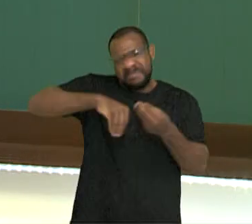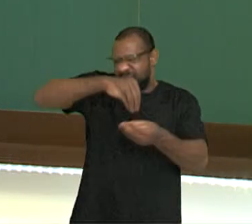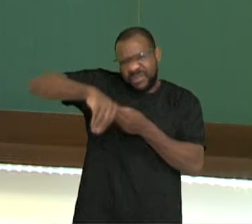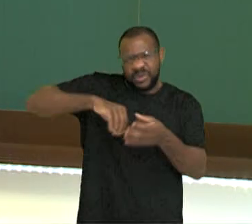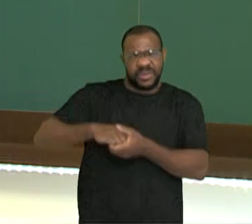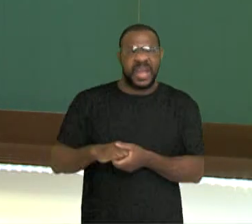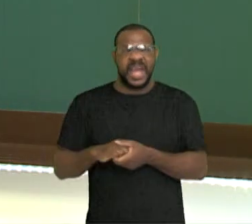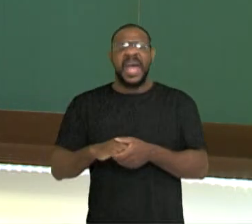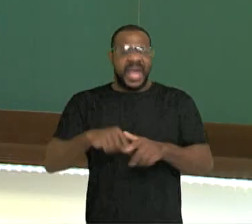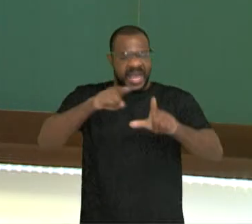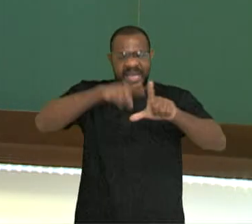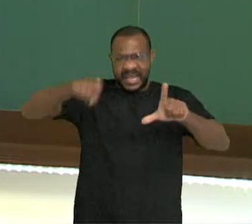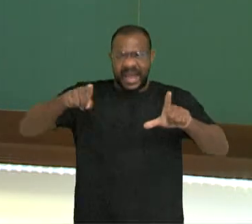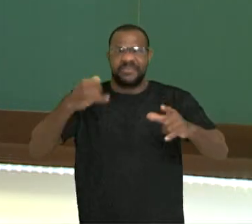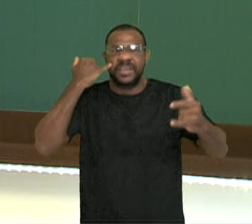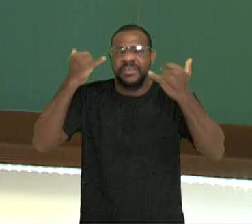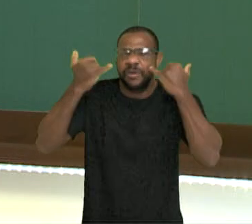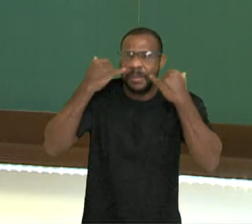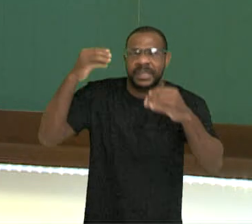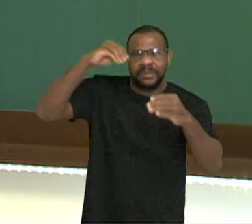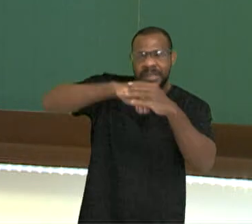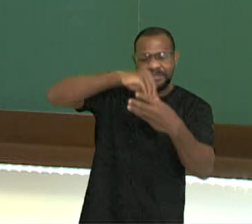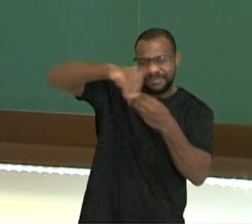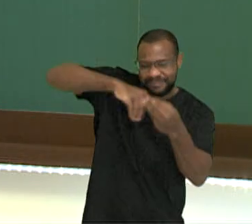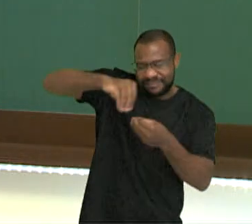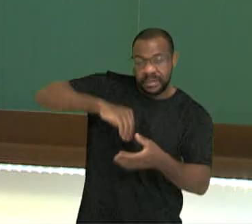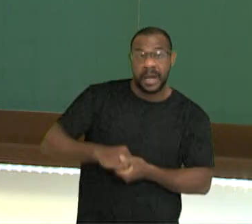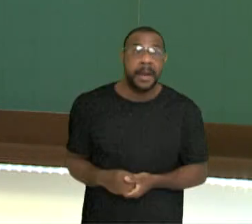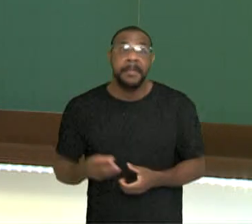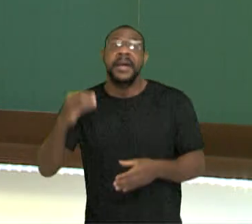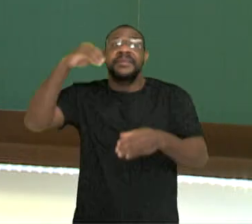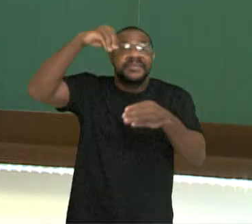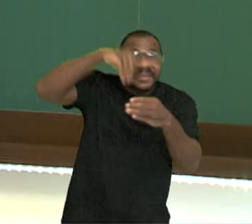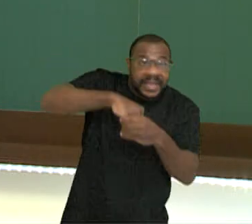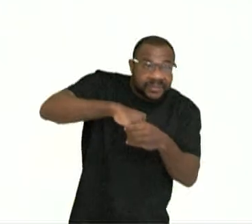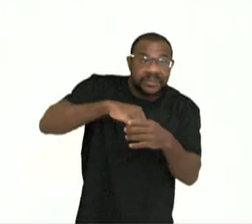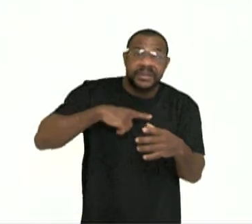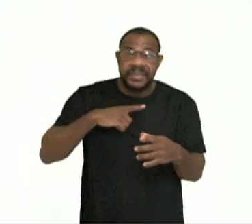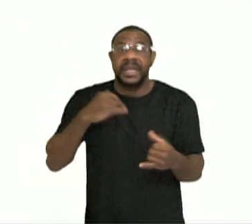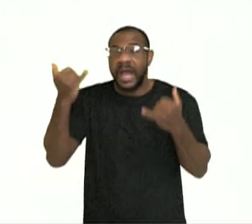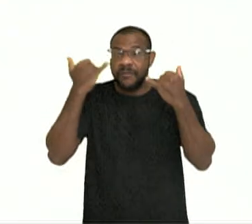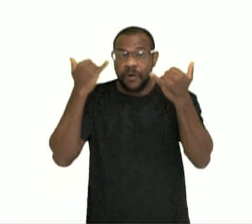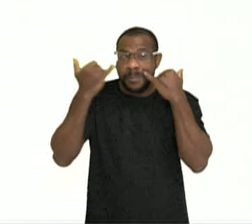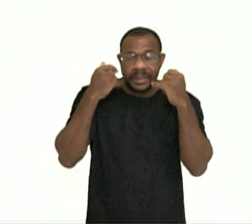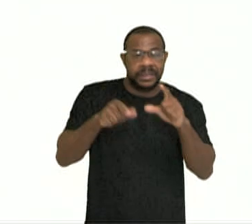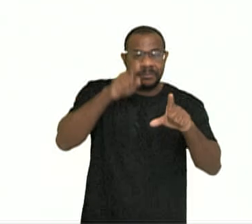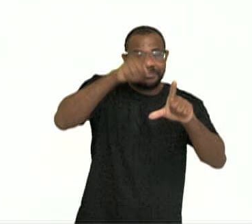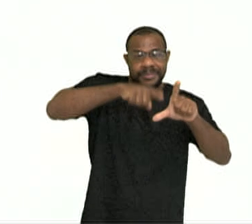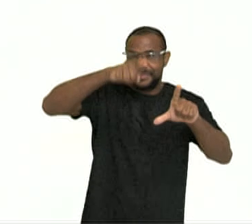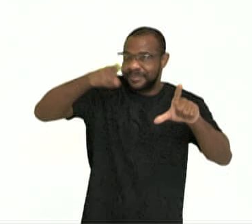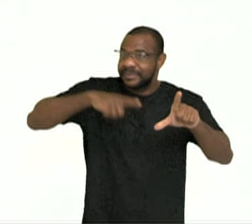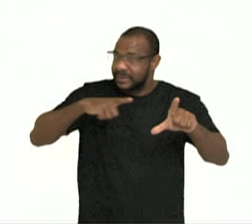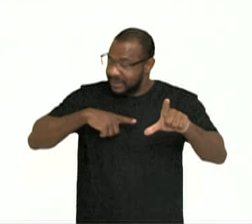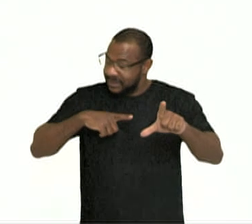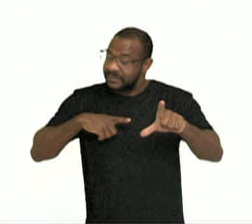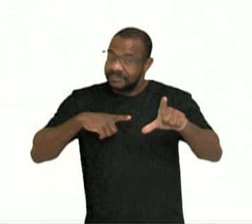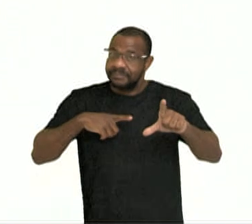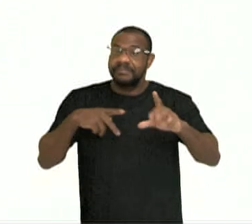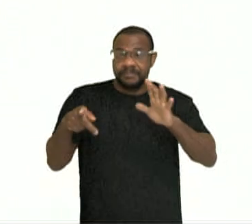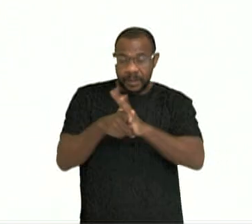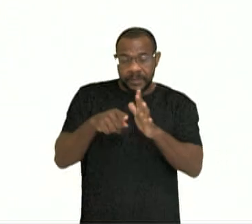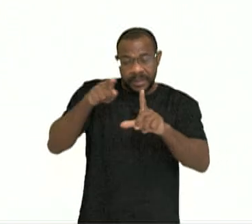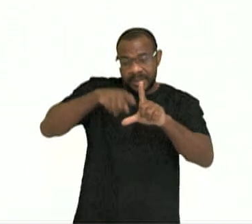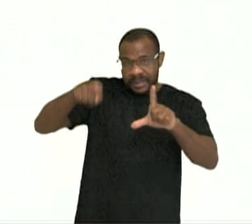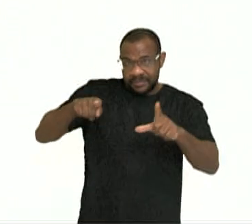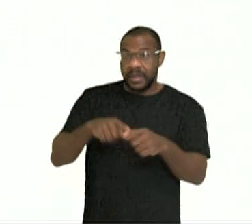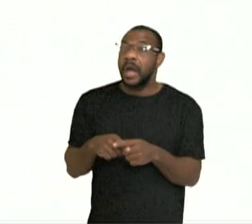e informações. Mas dentro do infográfico nós temos o gráfico, né? A parte do gráfico em si. Então, essa parte que